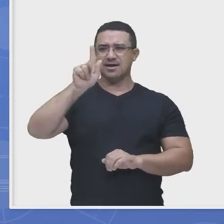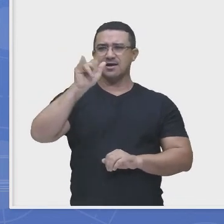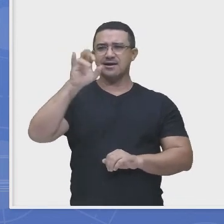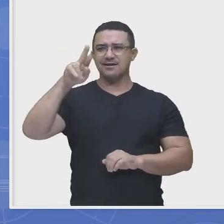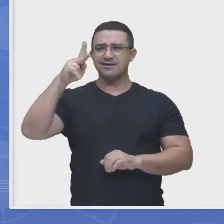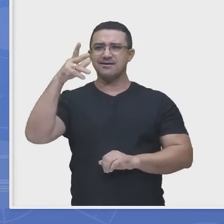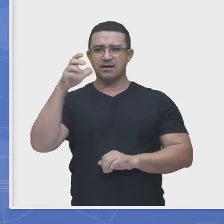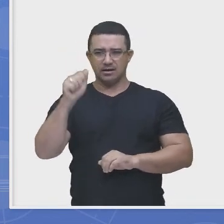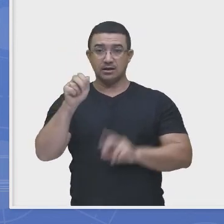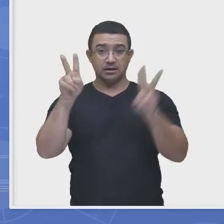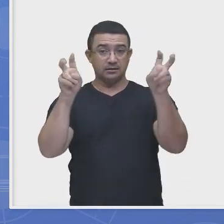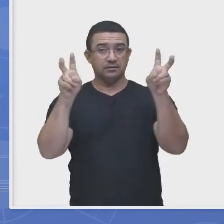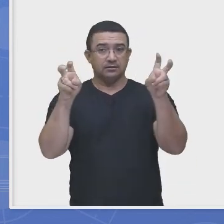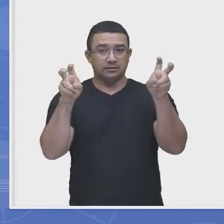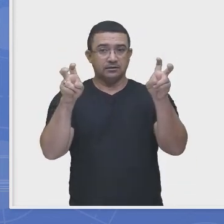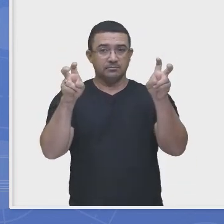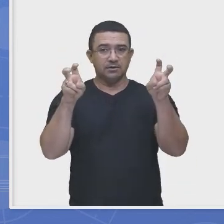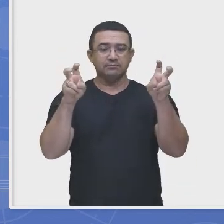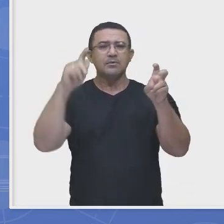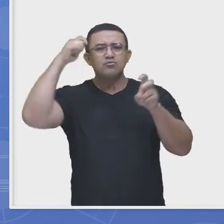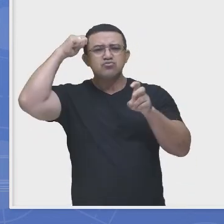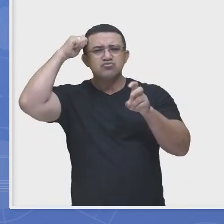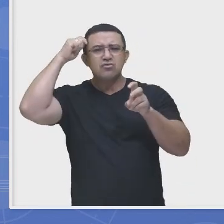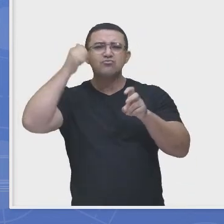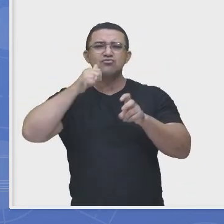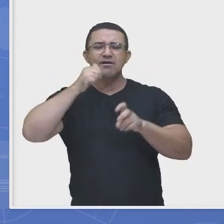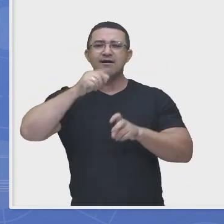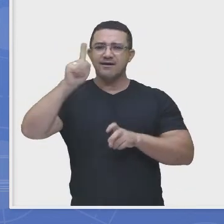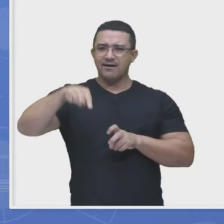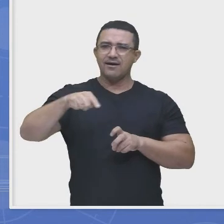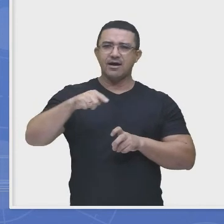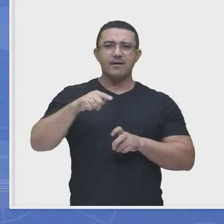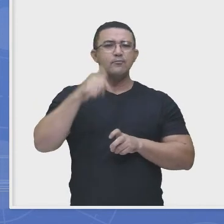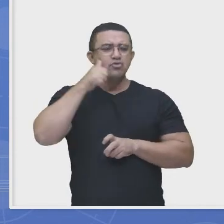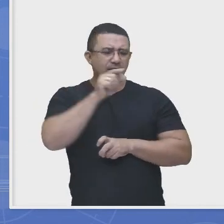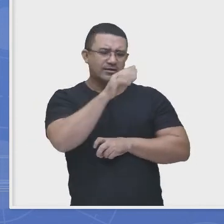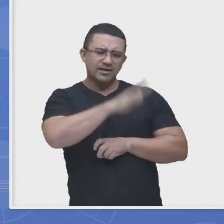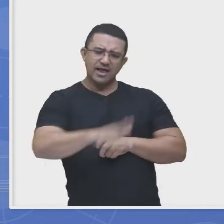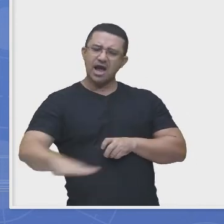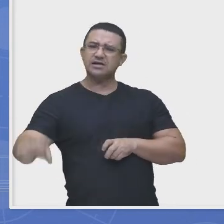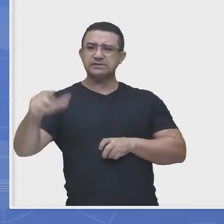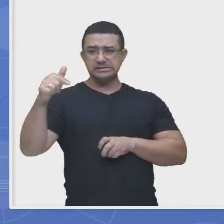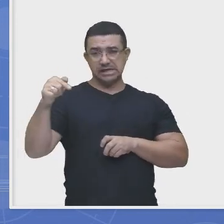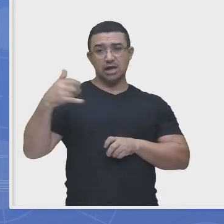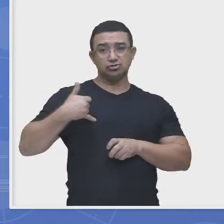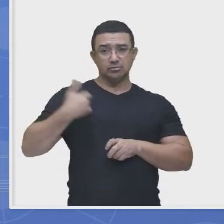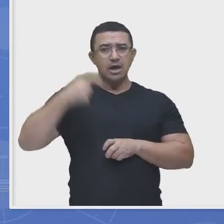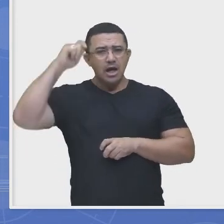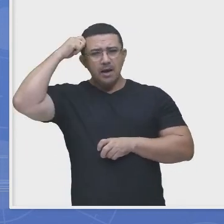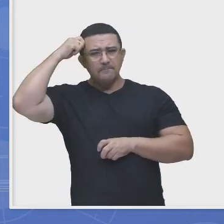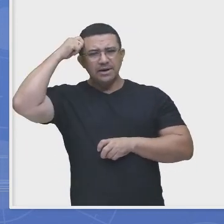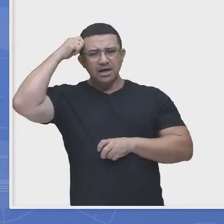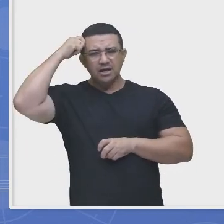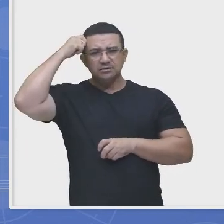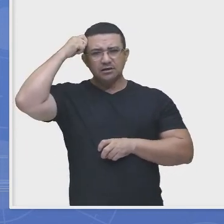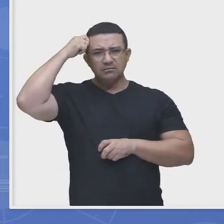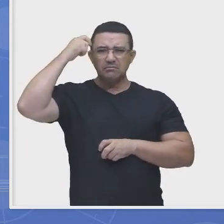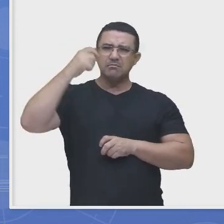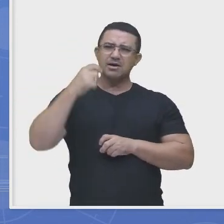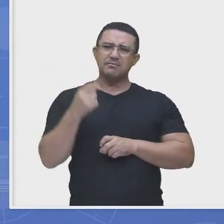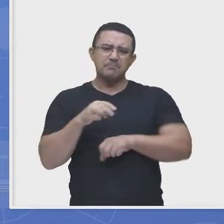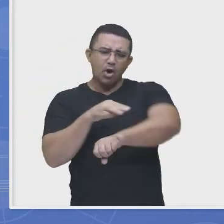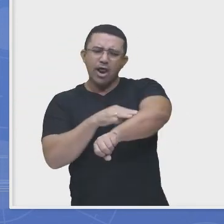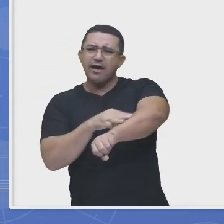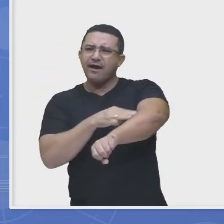Negrinha. Negrinha era uma pobre órfã de 7 anos. Preta? Não. Fusca,